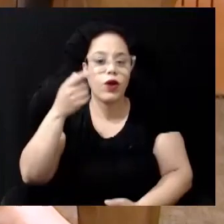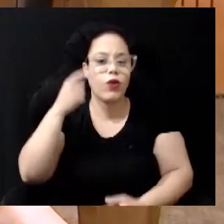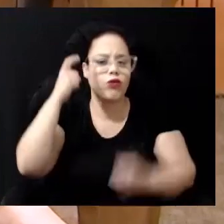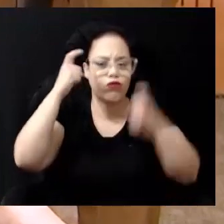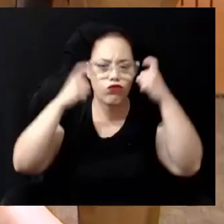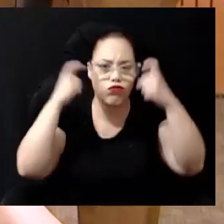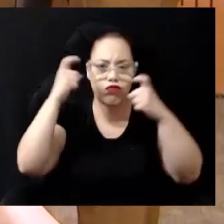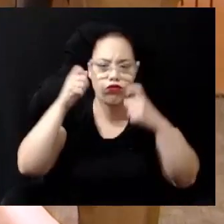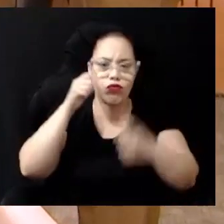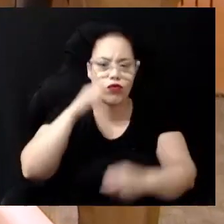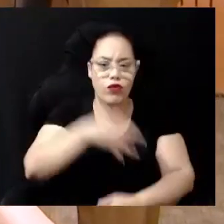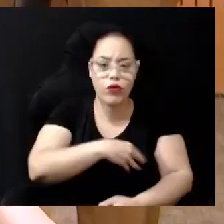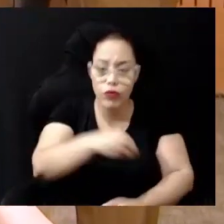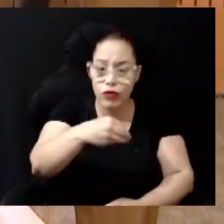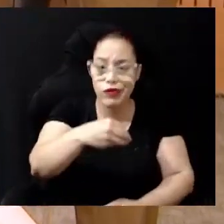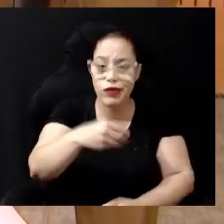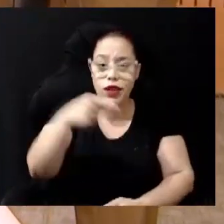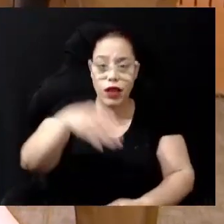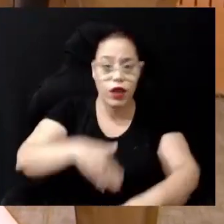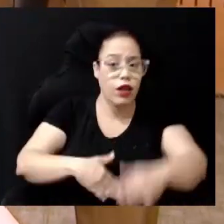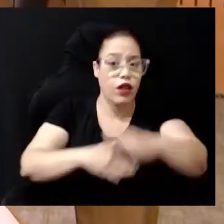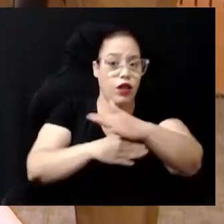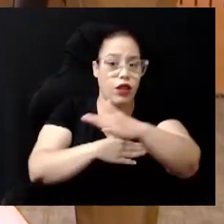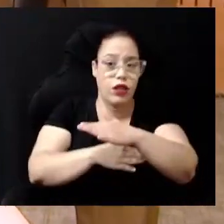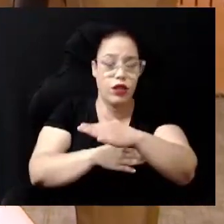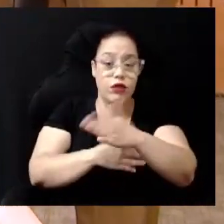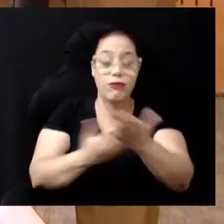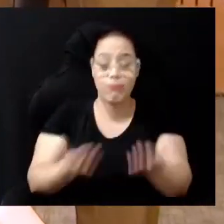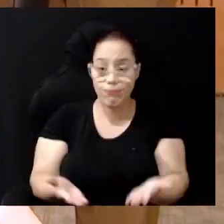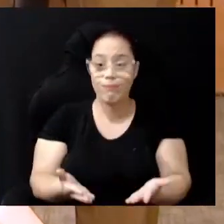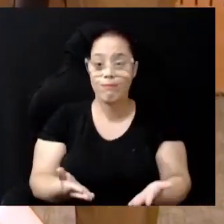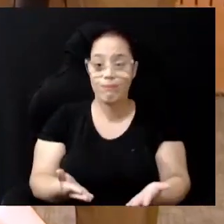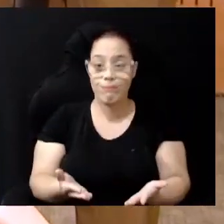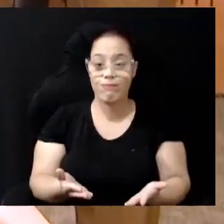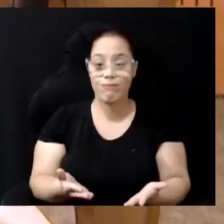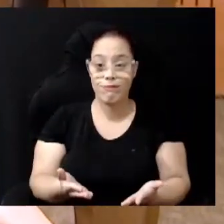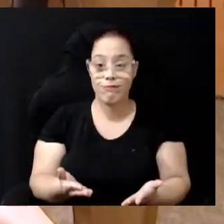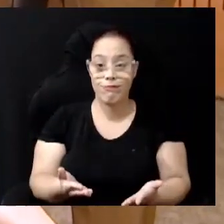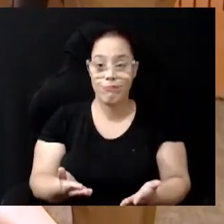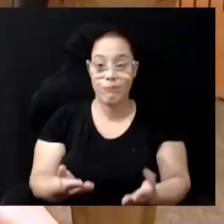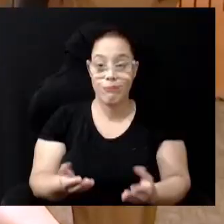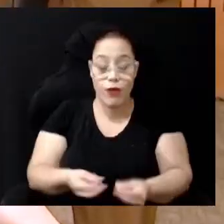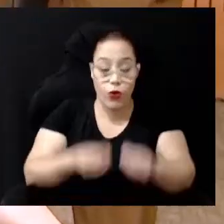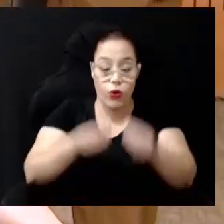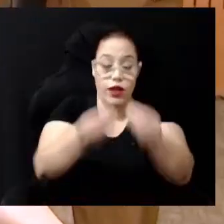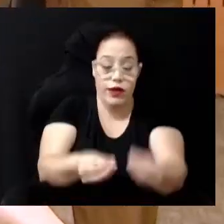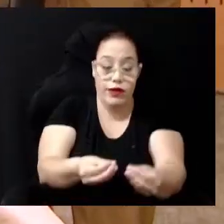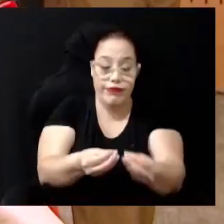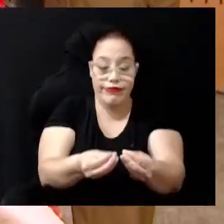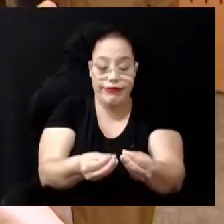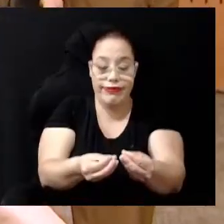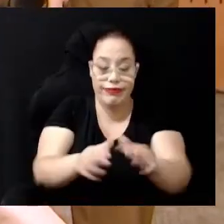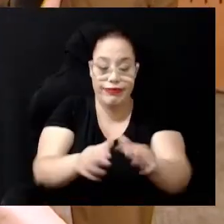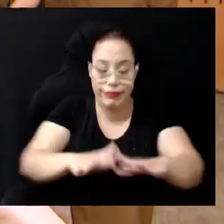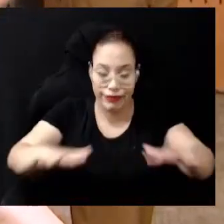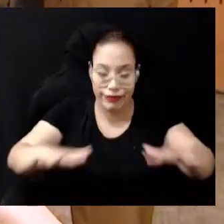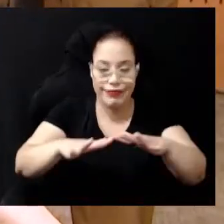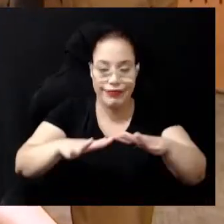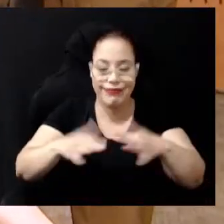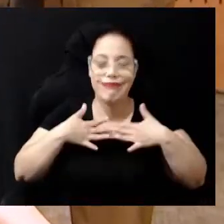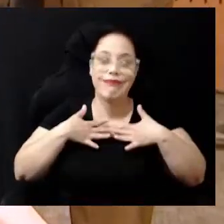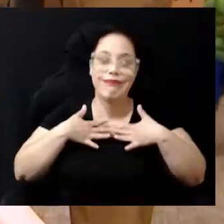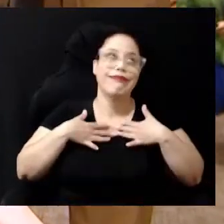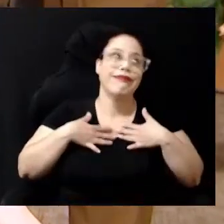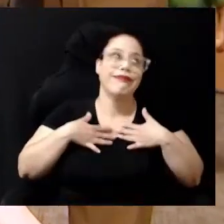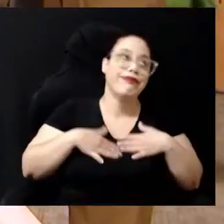né que nos preocupamos com os nossos filhos quando a gente vai sair para algum lugar aqui na Câmara né a gente tendo esse espaço a gente